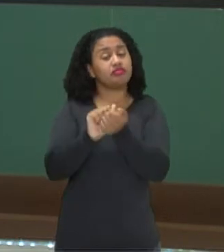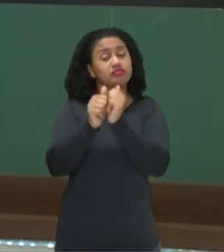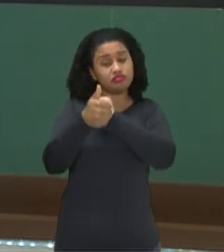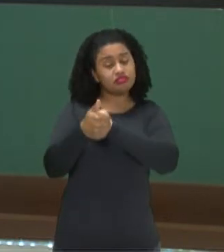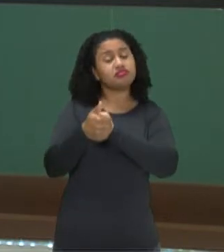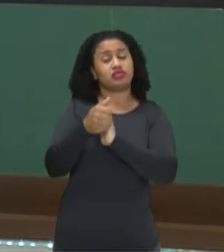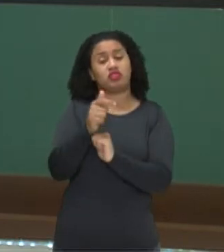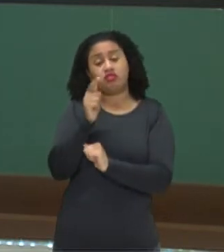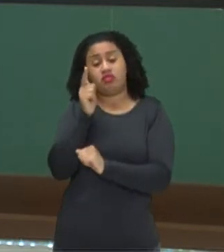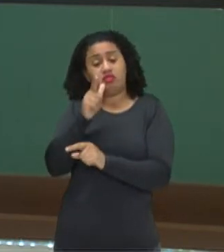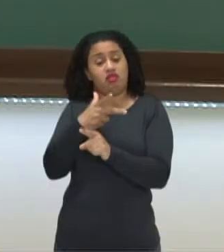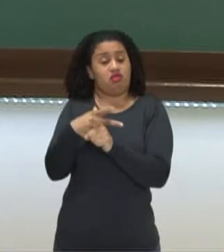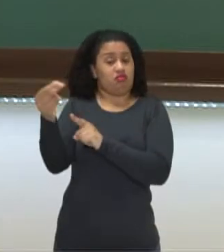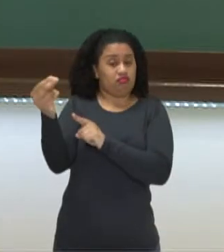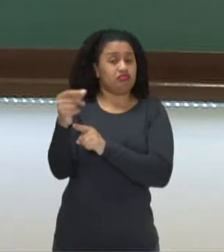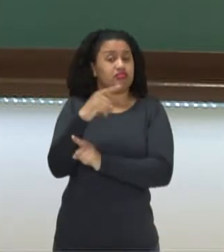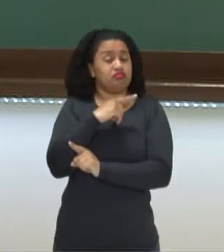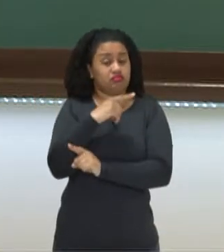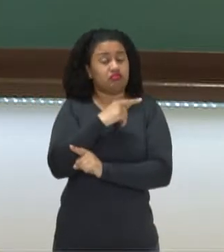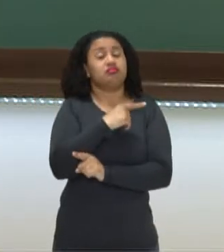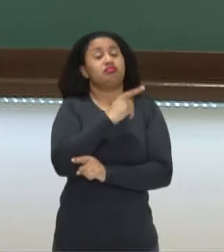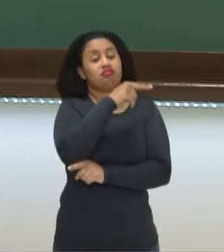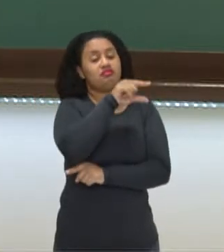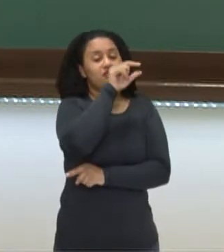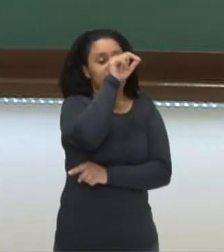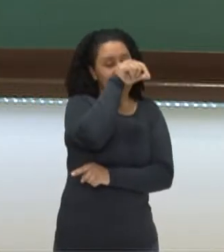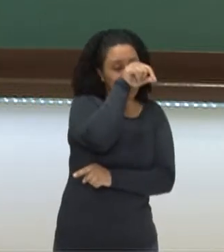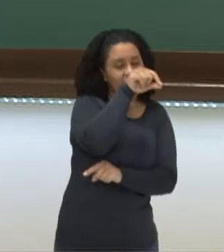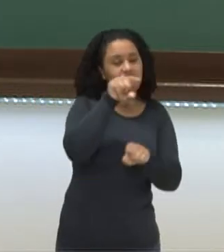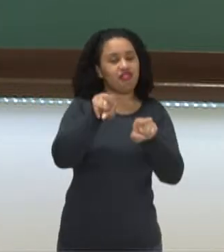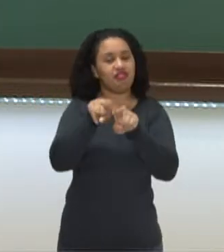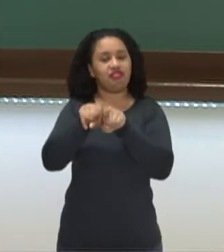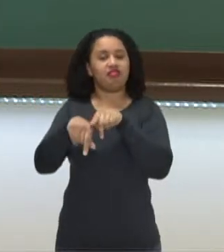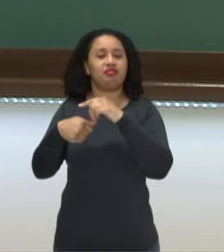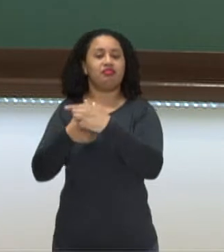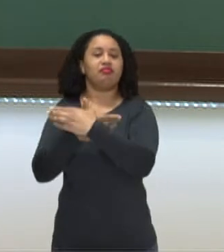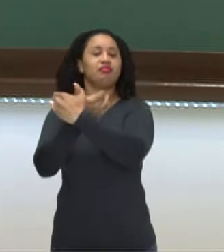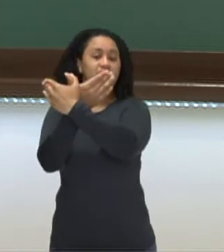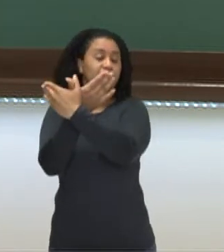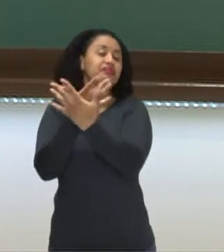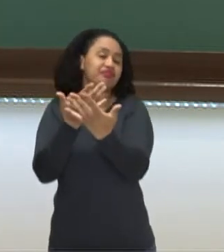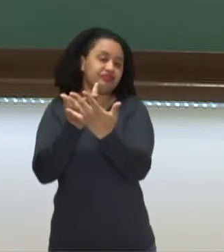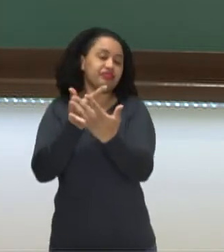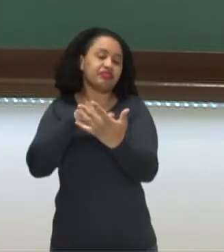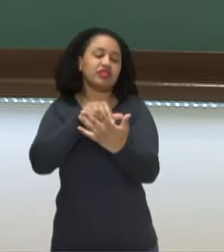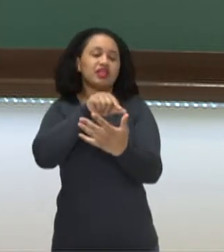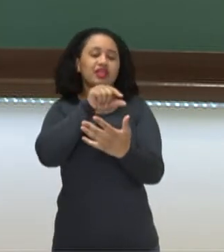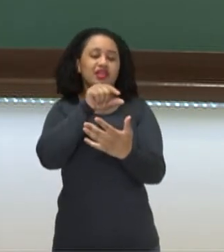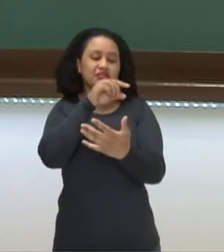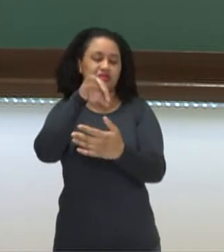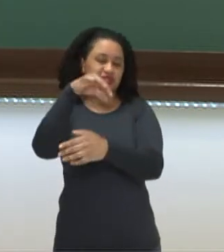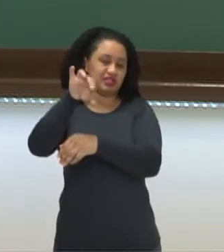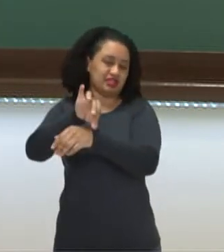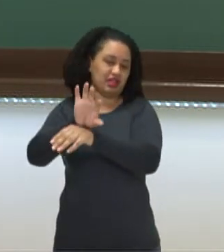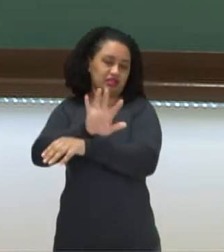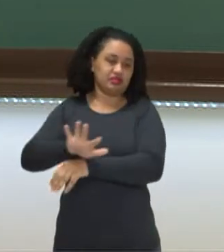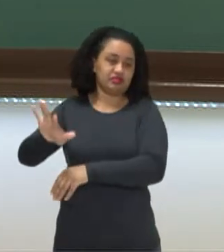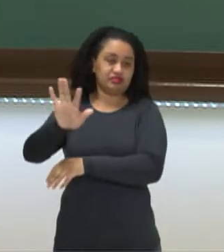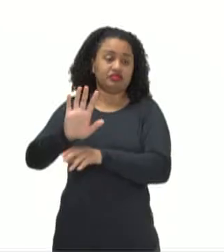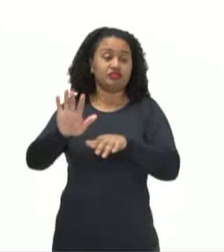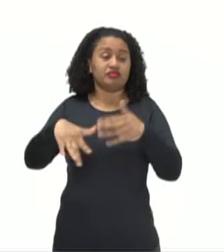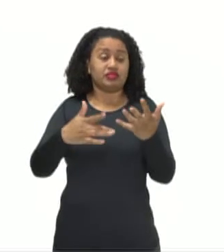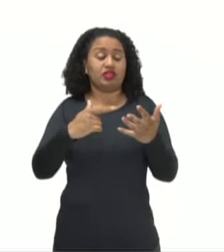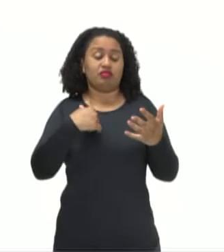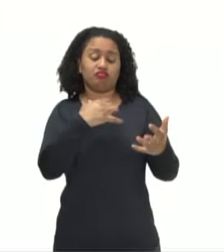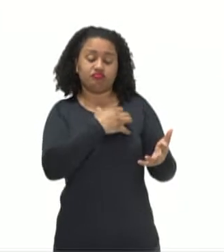uma conquista, tanto para a ave quanto para a borboleta. E aí, né, para os insetos em geral. E aí, então, órgãos